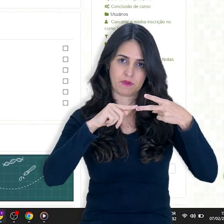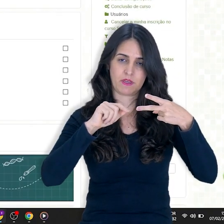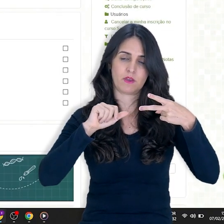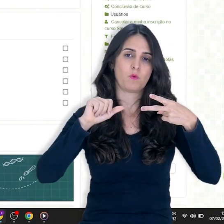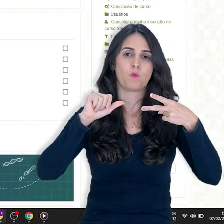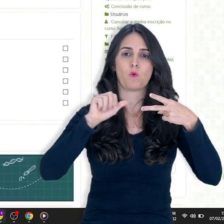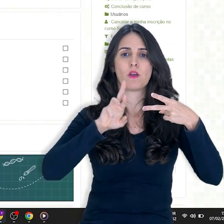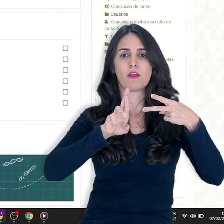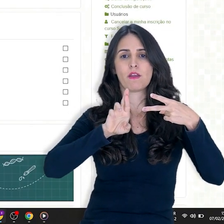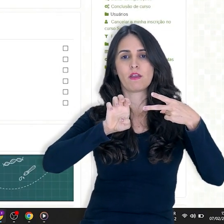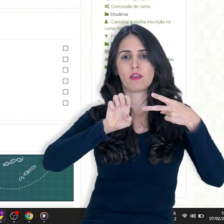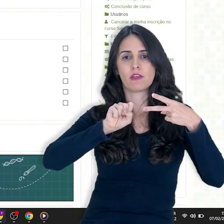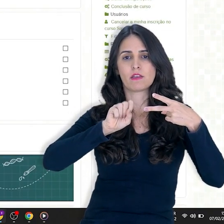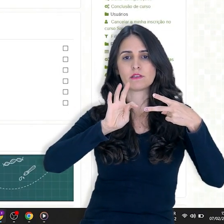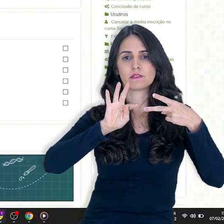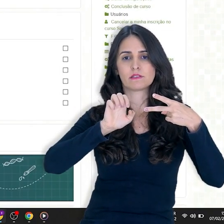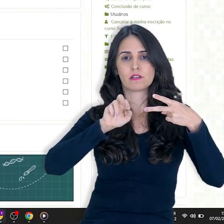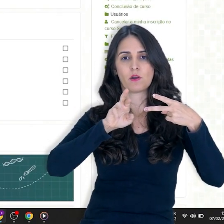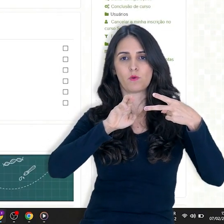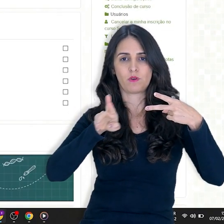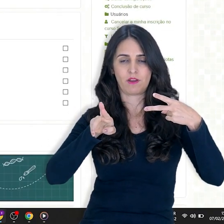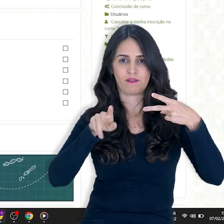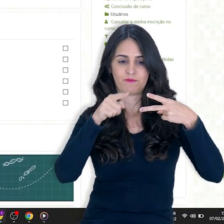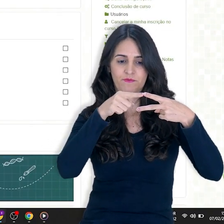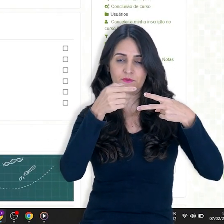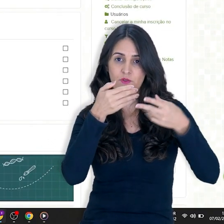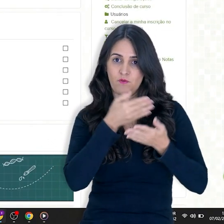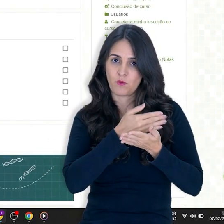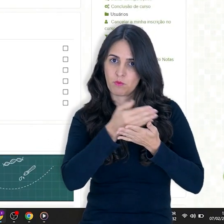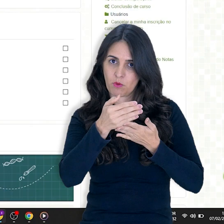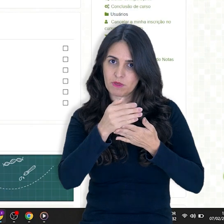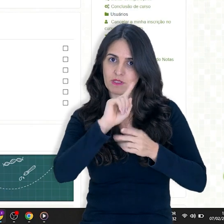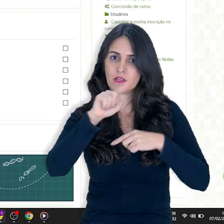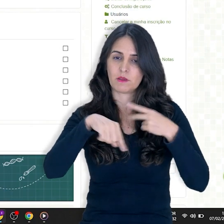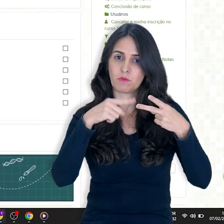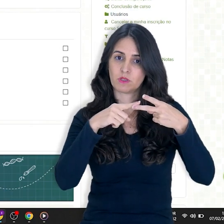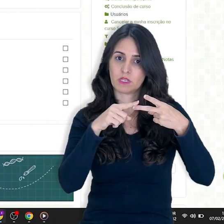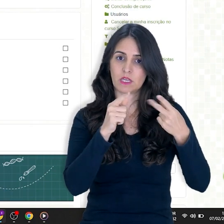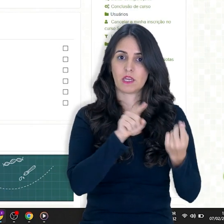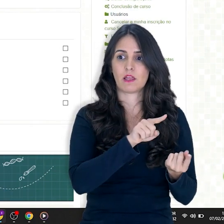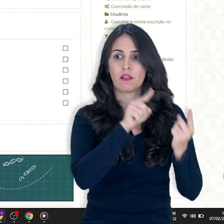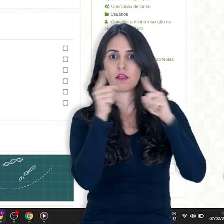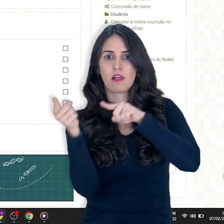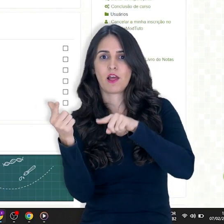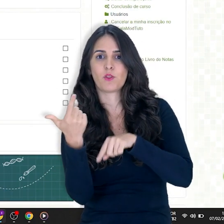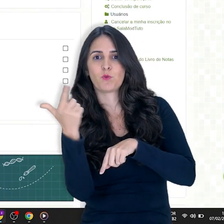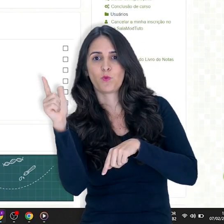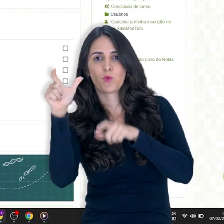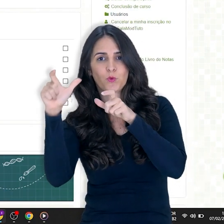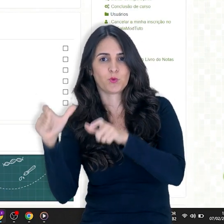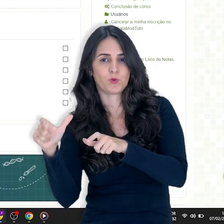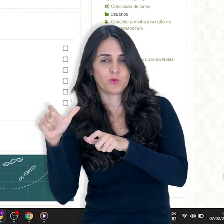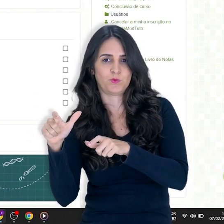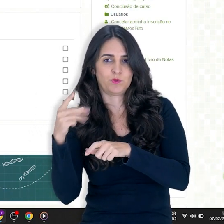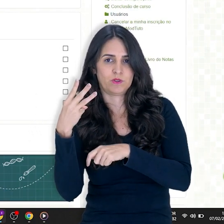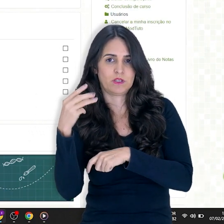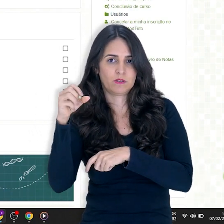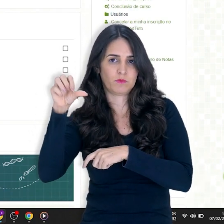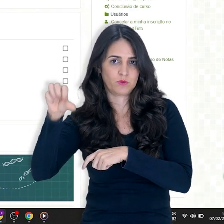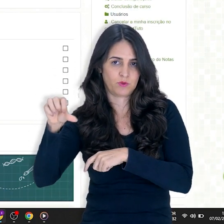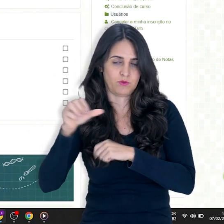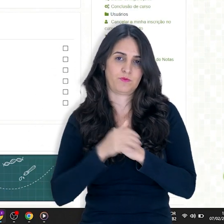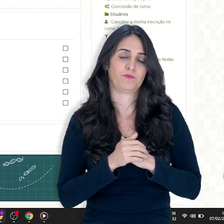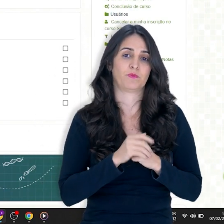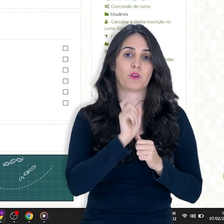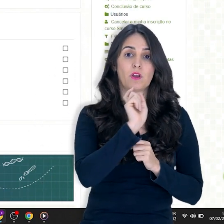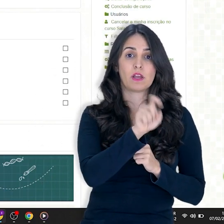e o restaurar. Então, a gente vai começar com o backup aqui no 3.1 e depois o restaurar a gente vai usar lá no 3.9, tá bom?